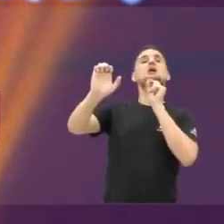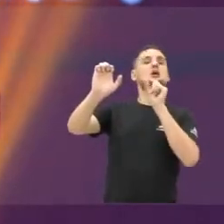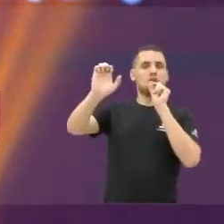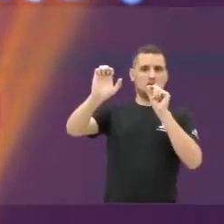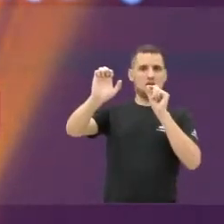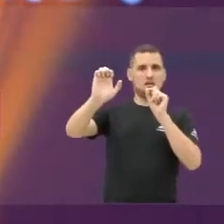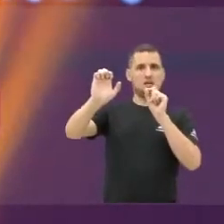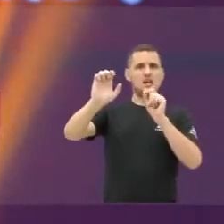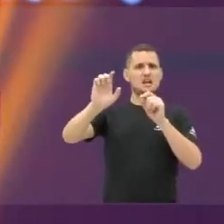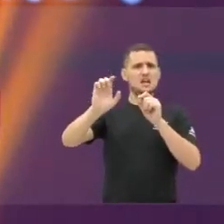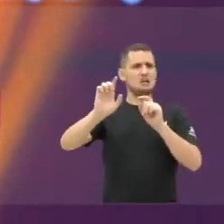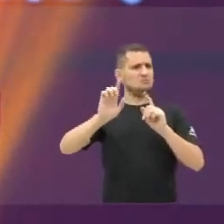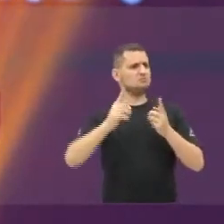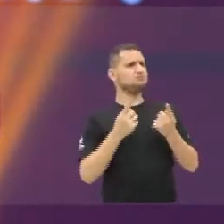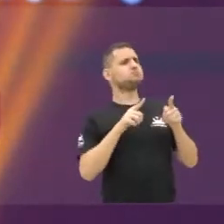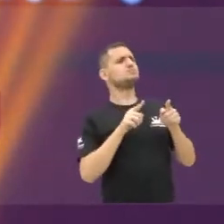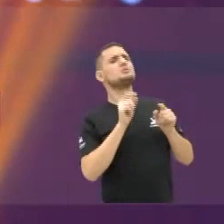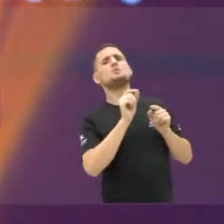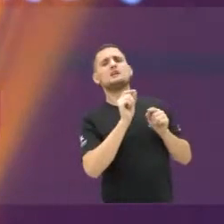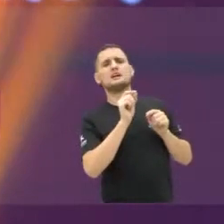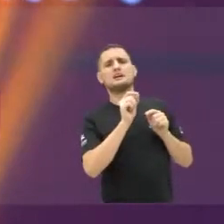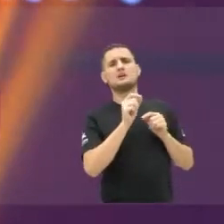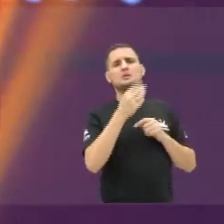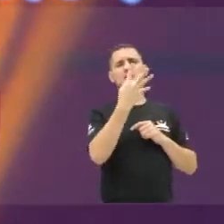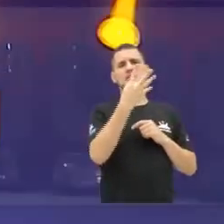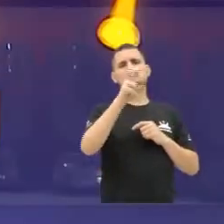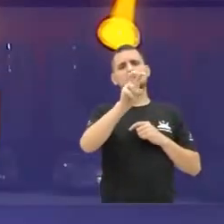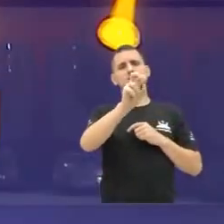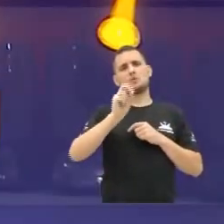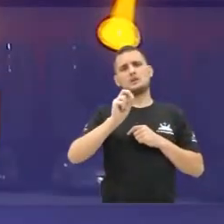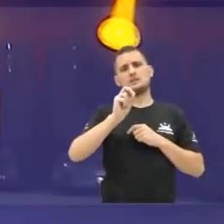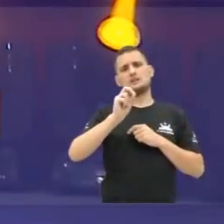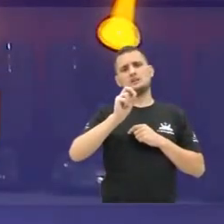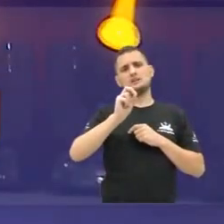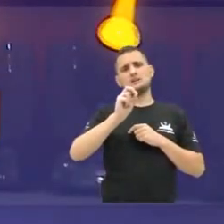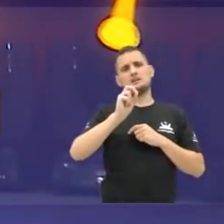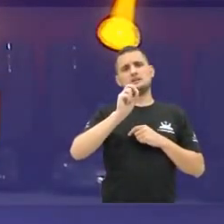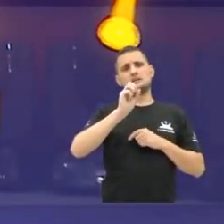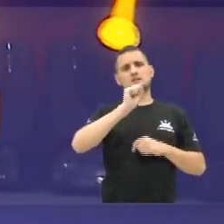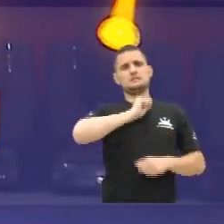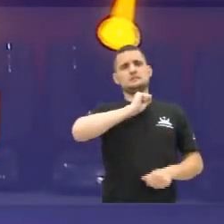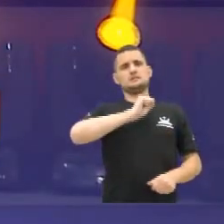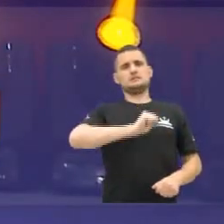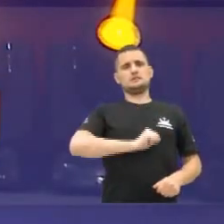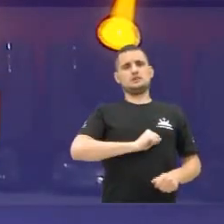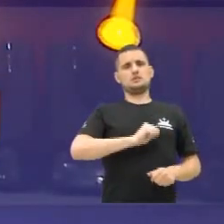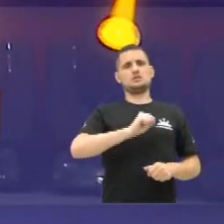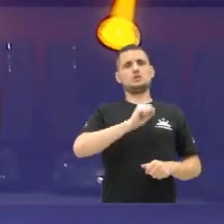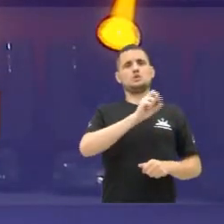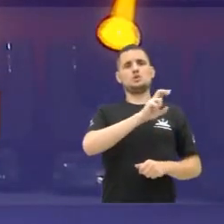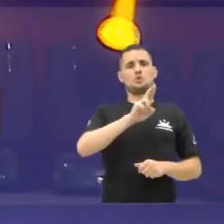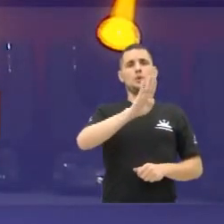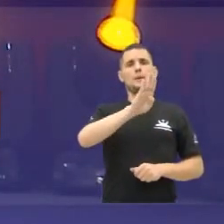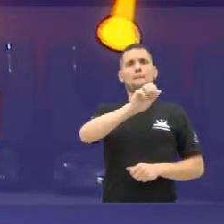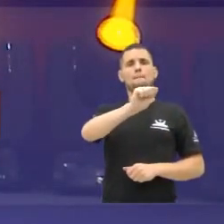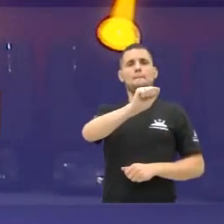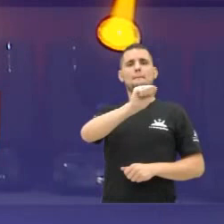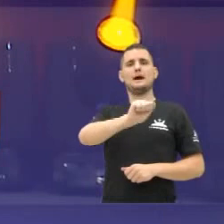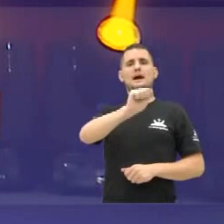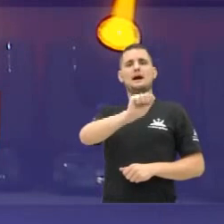os 450 sacerdotes de Baal, destruiu o culto